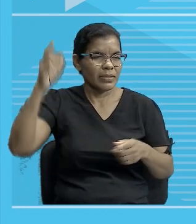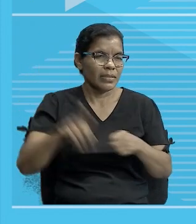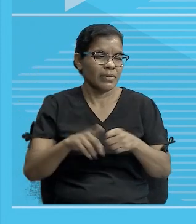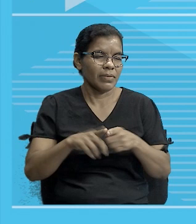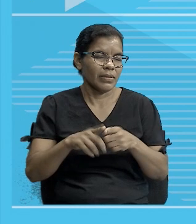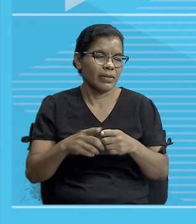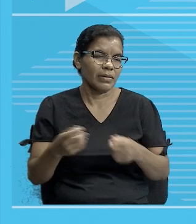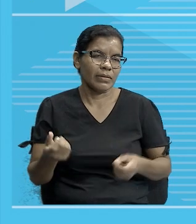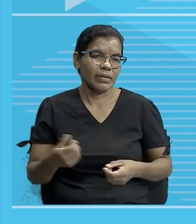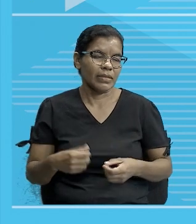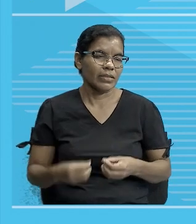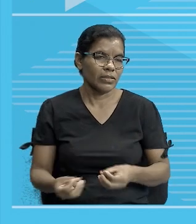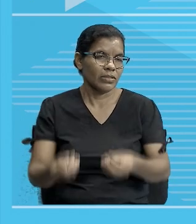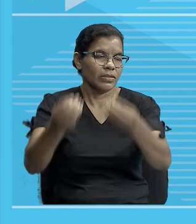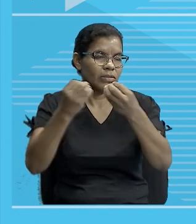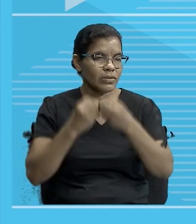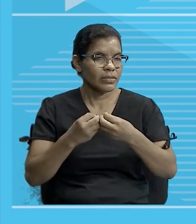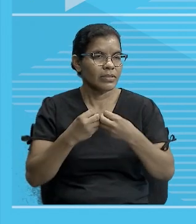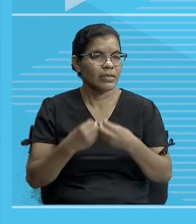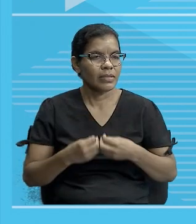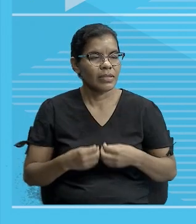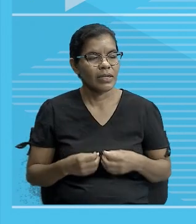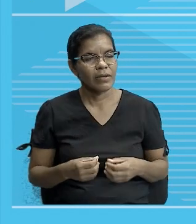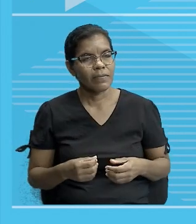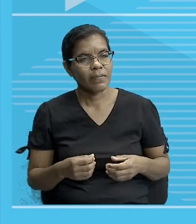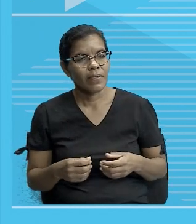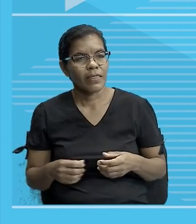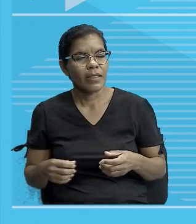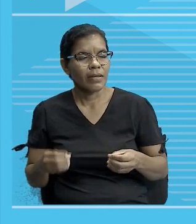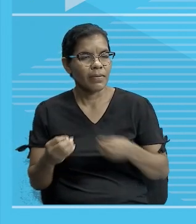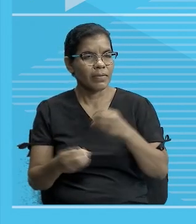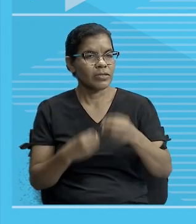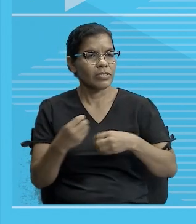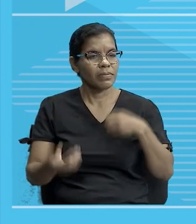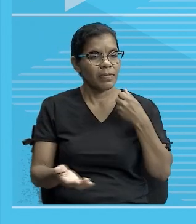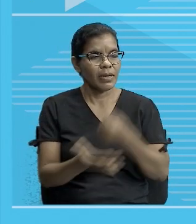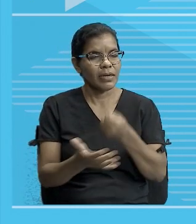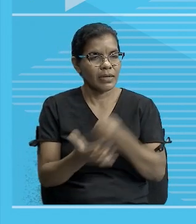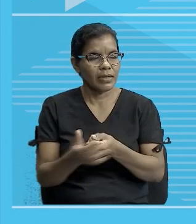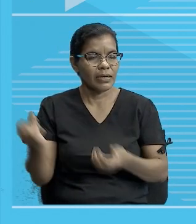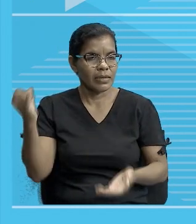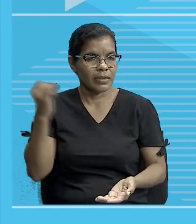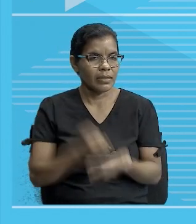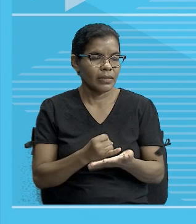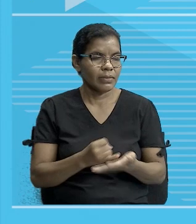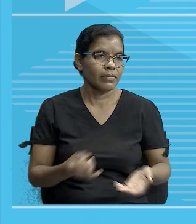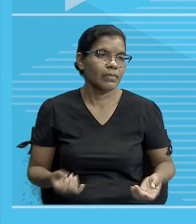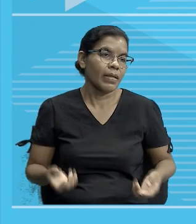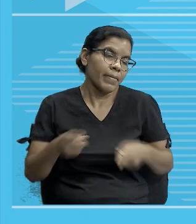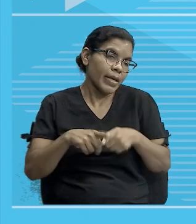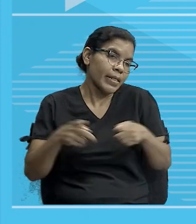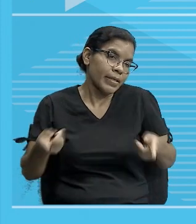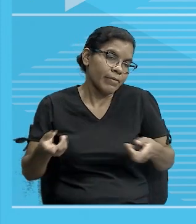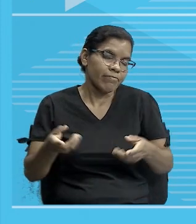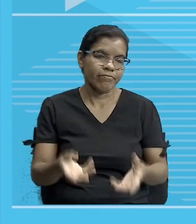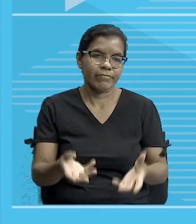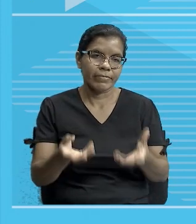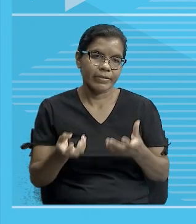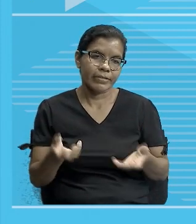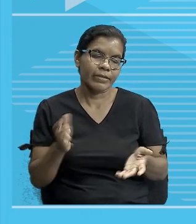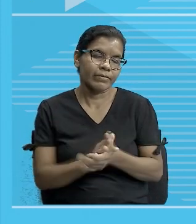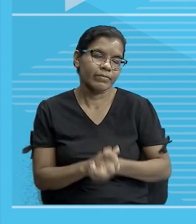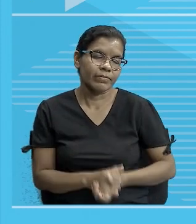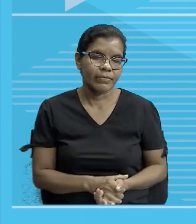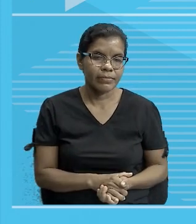eles tinham aceitado aquela proposta do rei lá atrás, de eles pagar imposto. Ah! papai, mas não aceitaram.